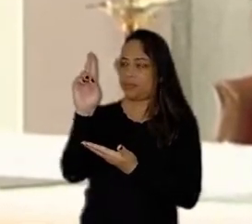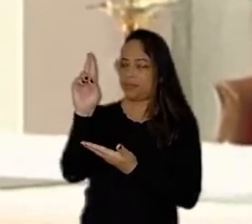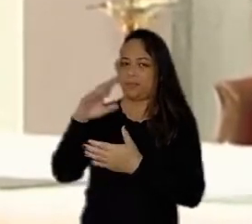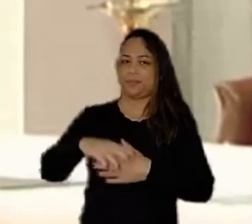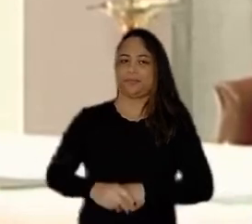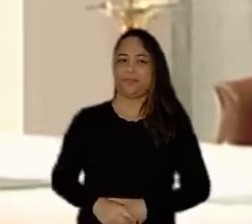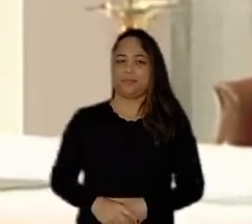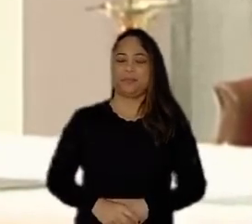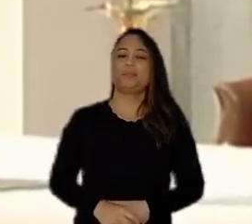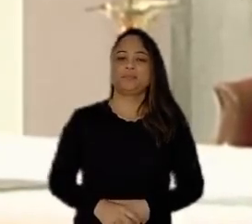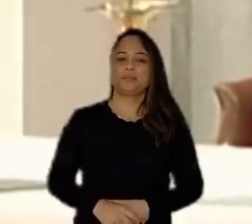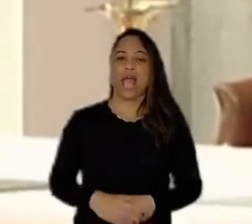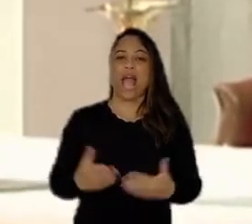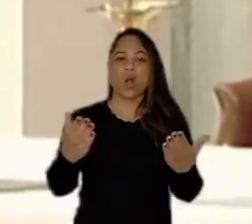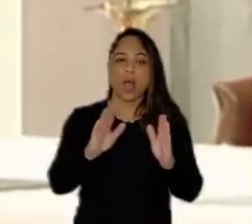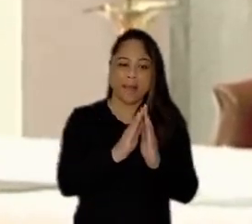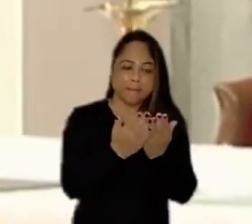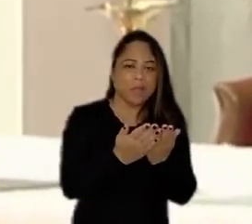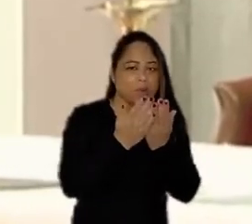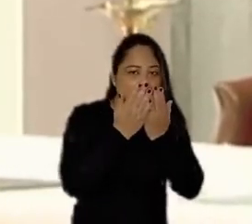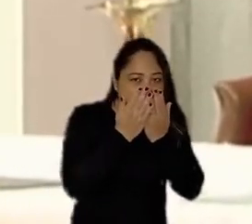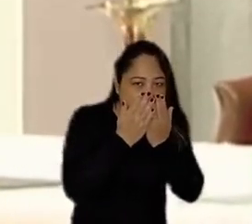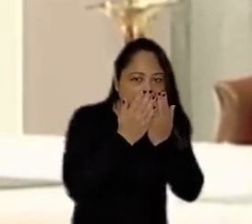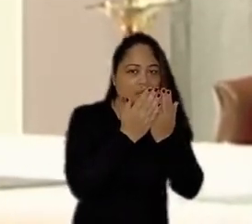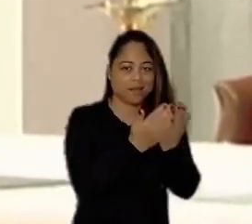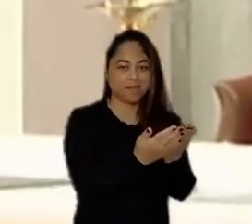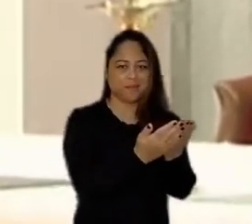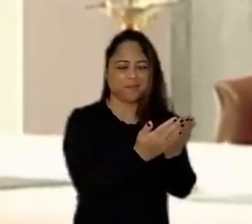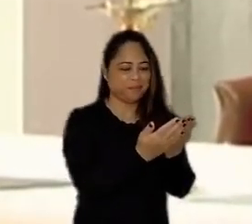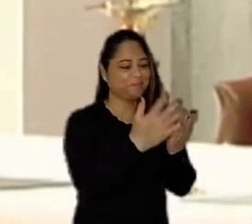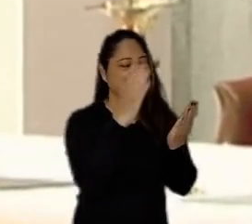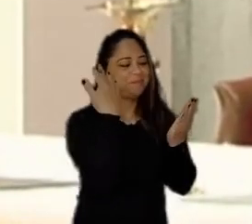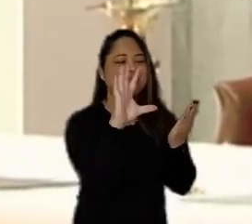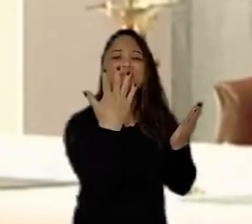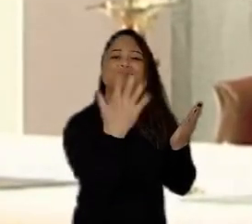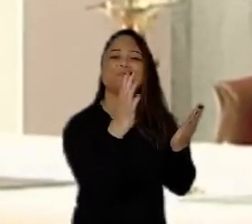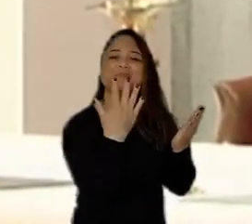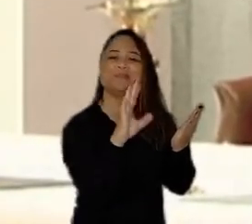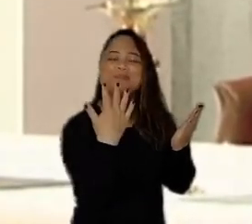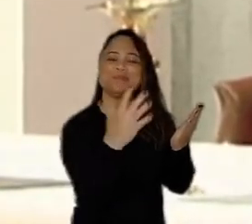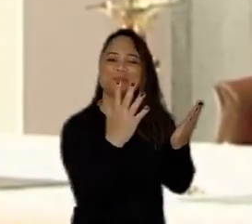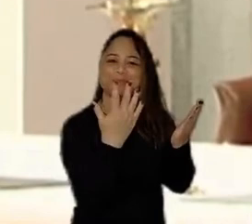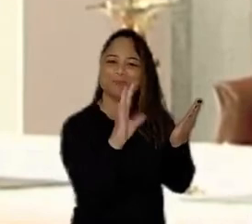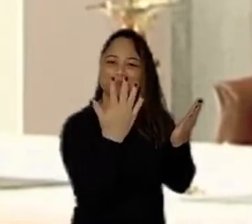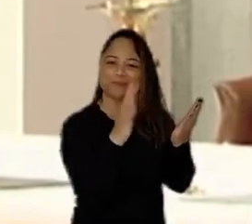Você que tem Bíblia, beija e dá uma salva de palmas para a palavra do Senhor.